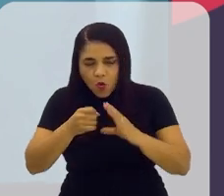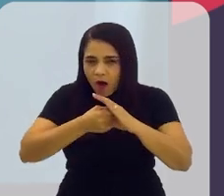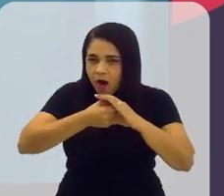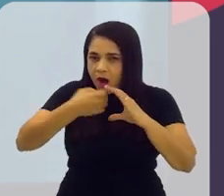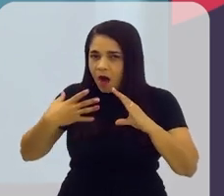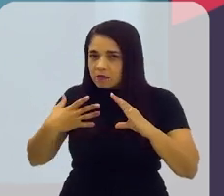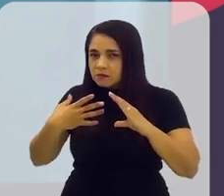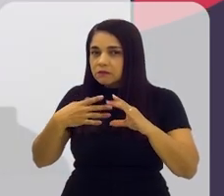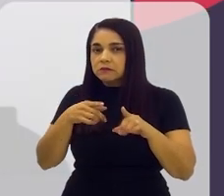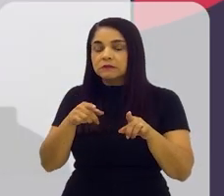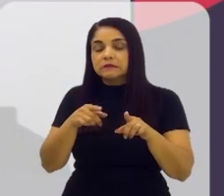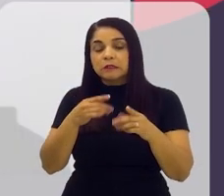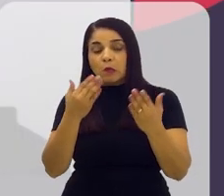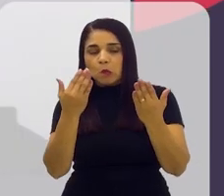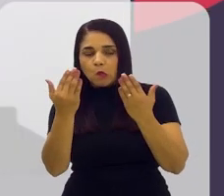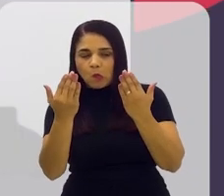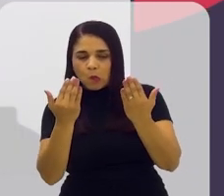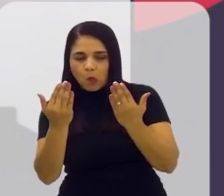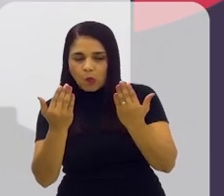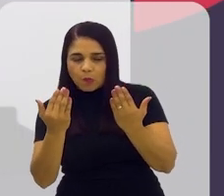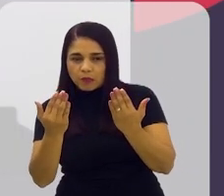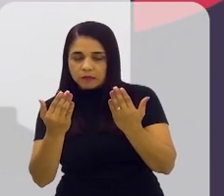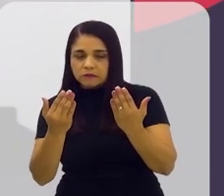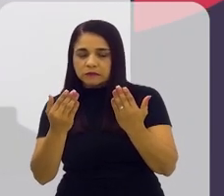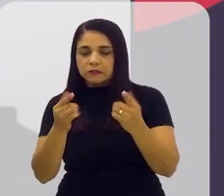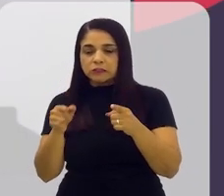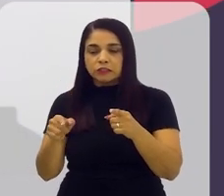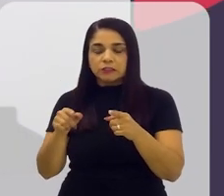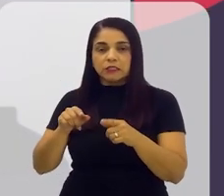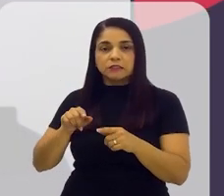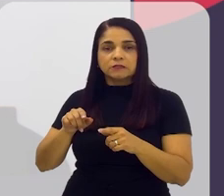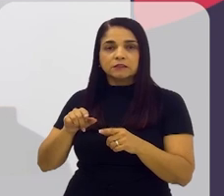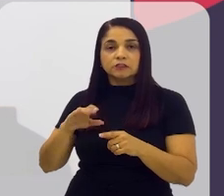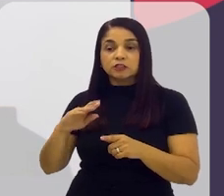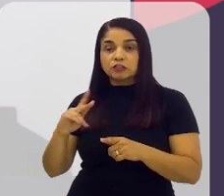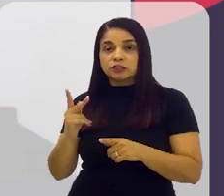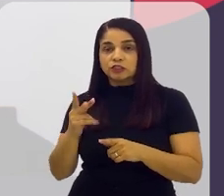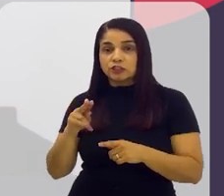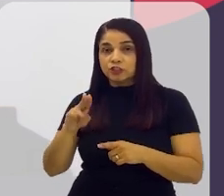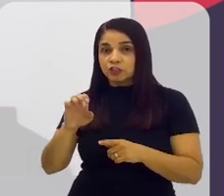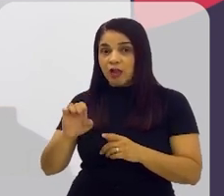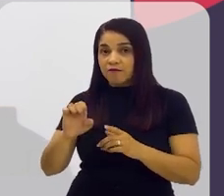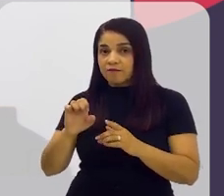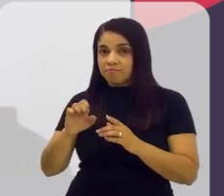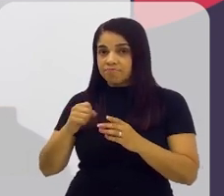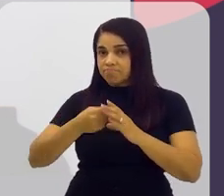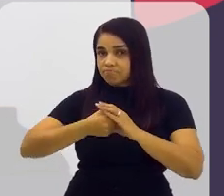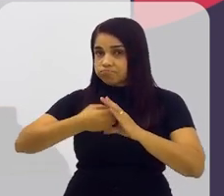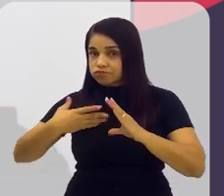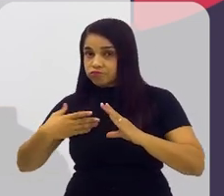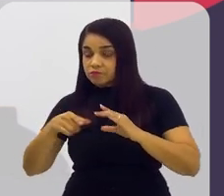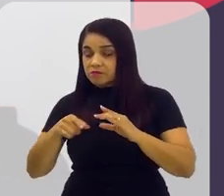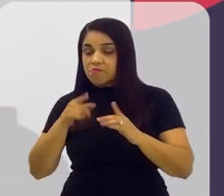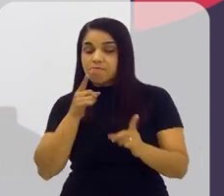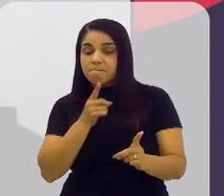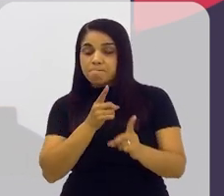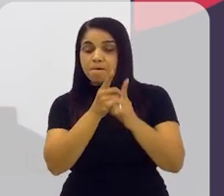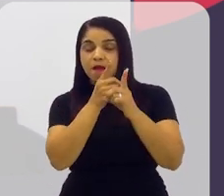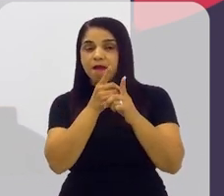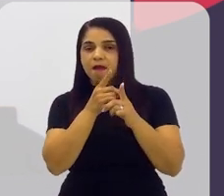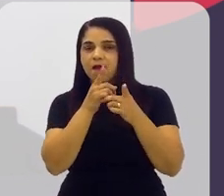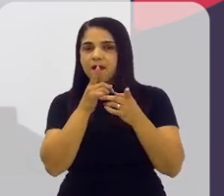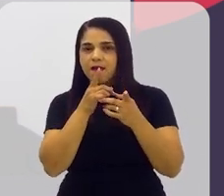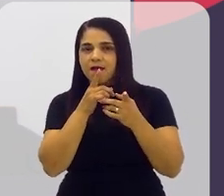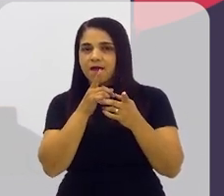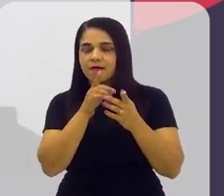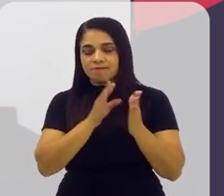para essas características e tentou comparar com o que tinha na chave e a gente conseguiu chegar a uma determinação da planta. E aí, com isso em